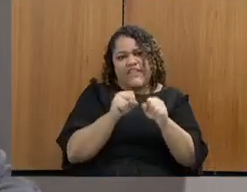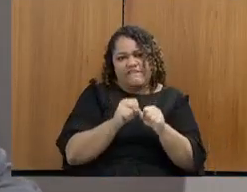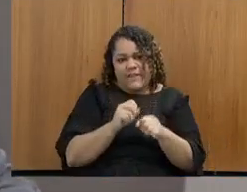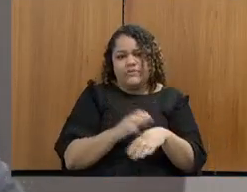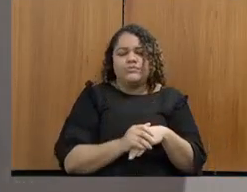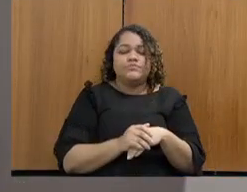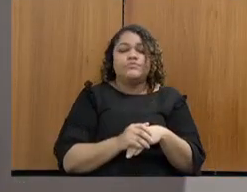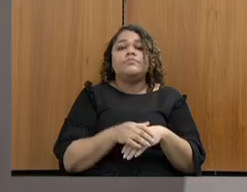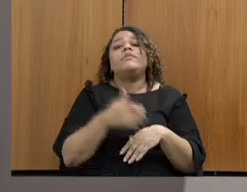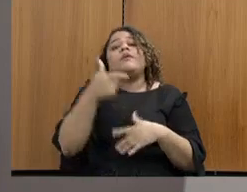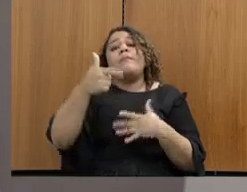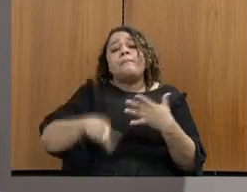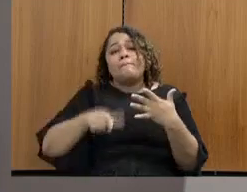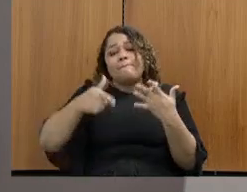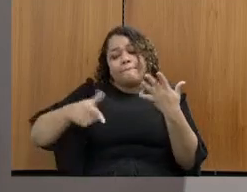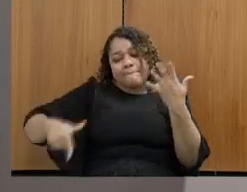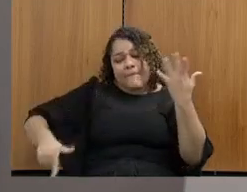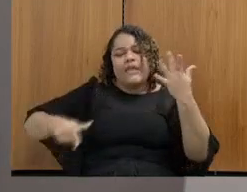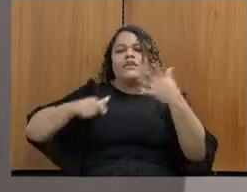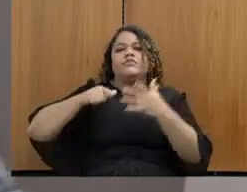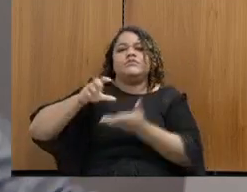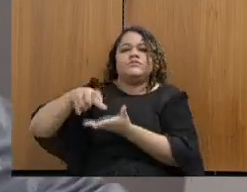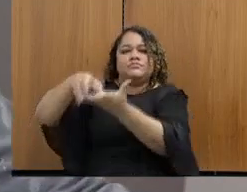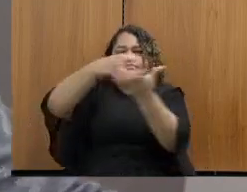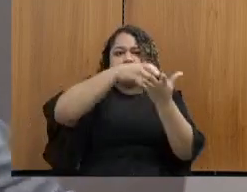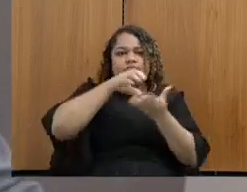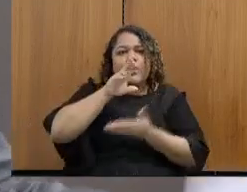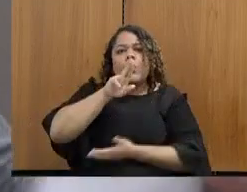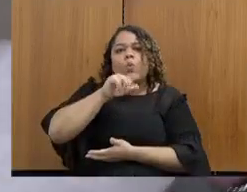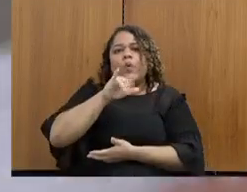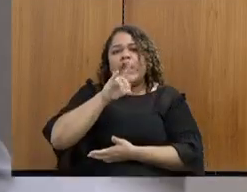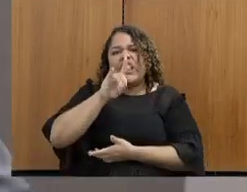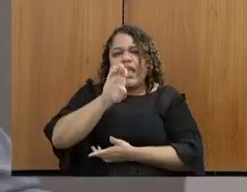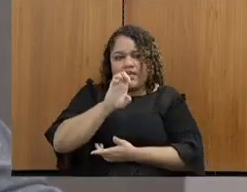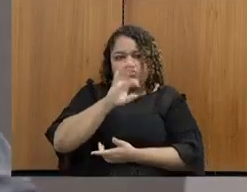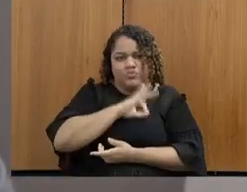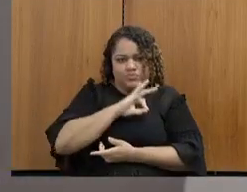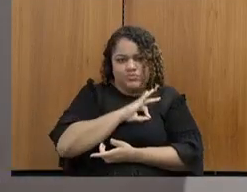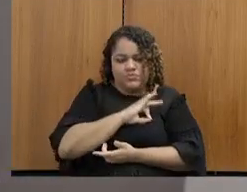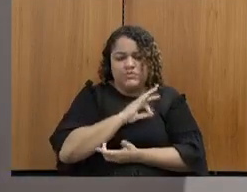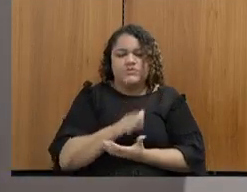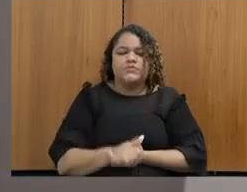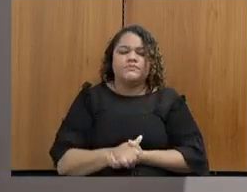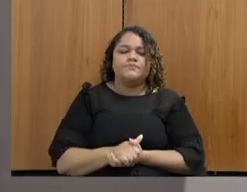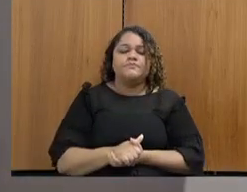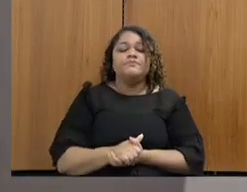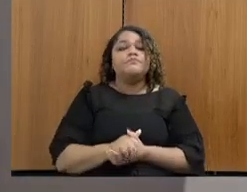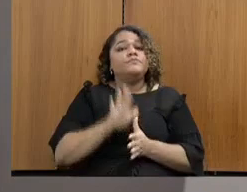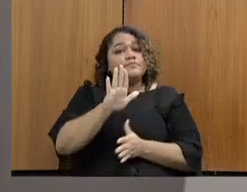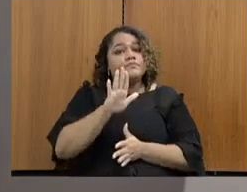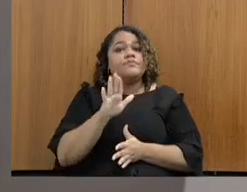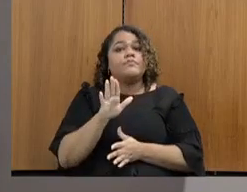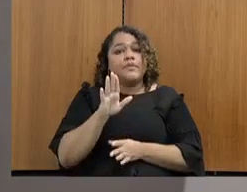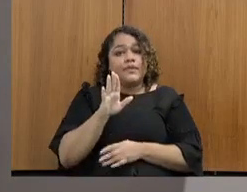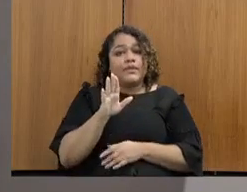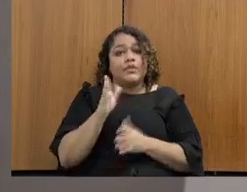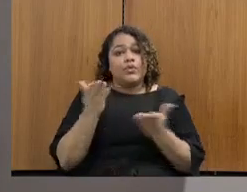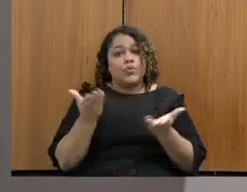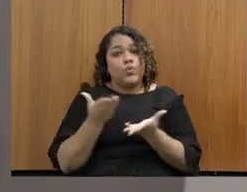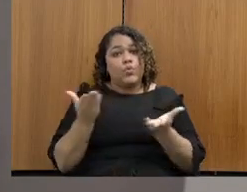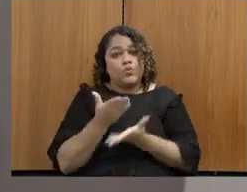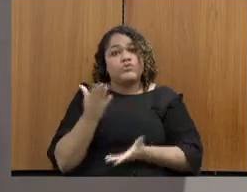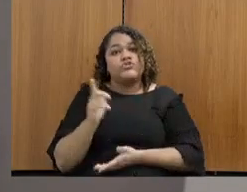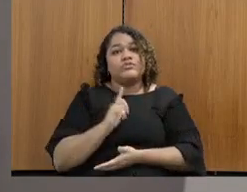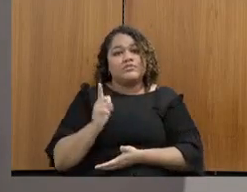reforma de uma série de outras unidades policiais destacando né que hoje nós temos a vigência de contratos de manutenção